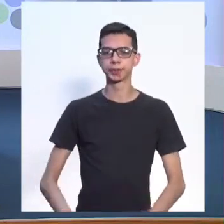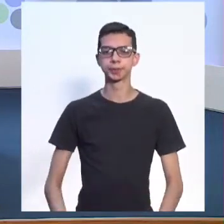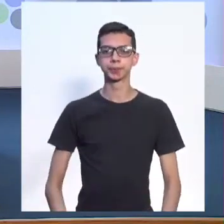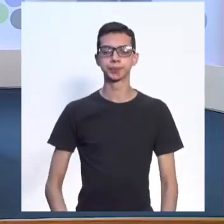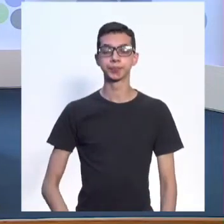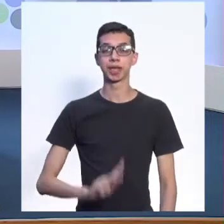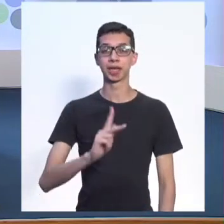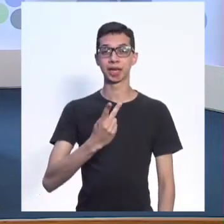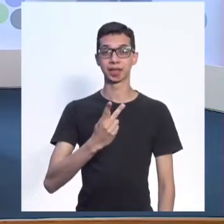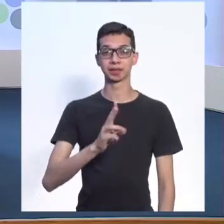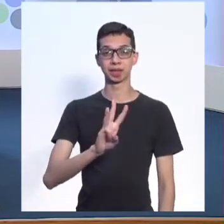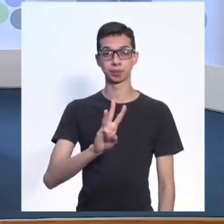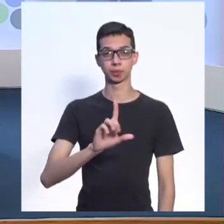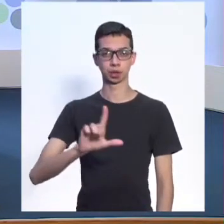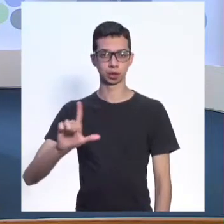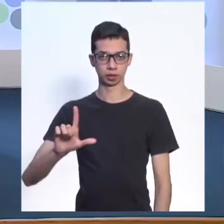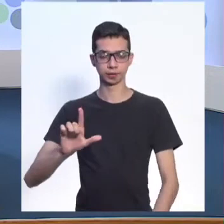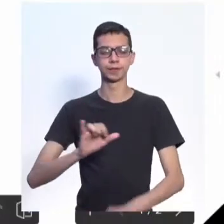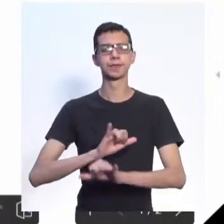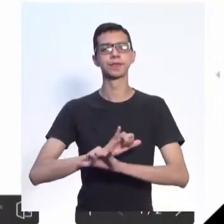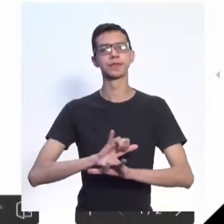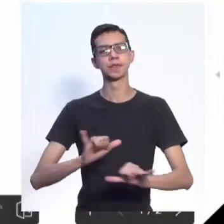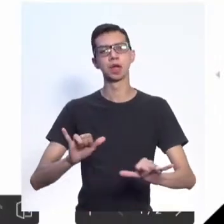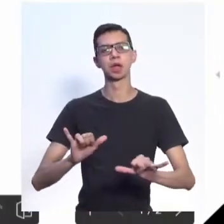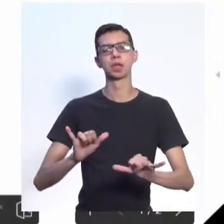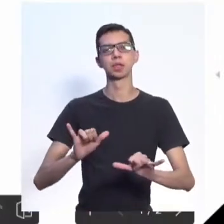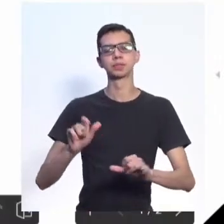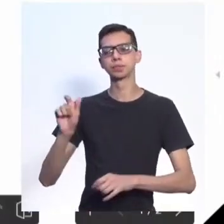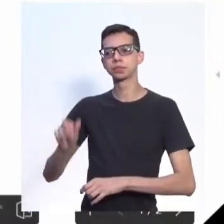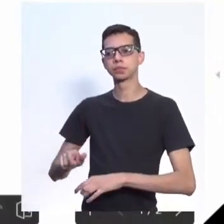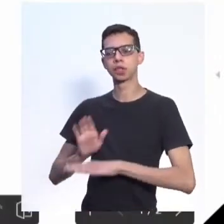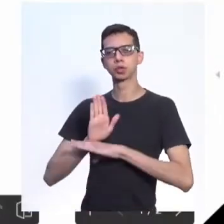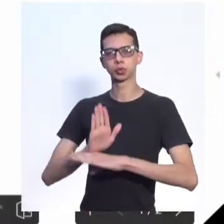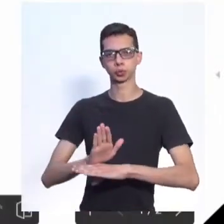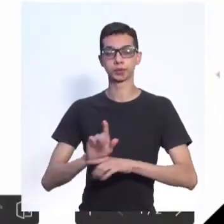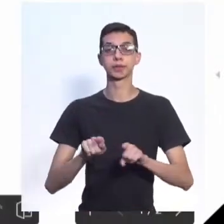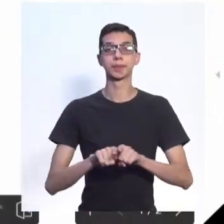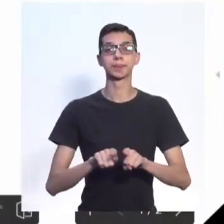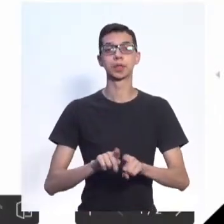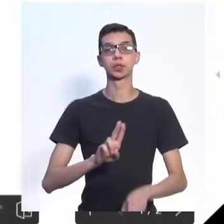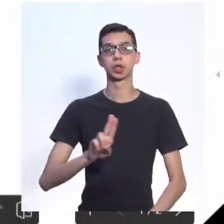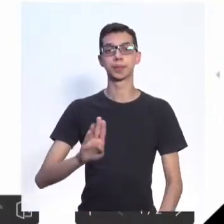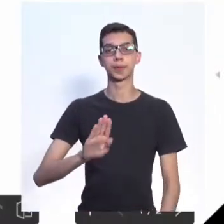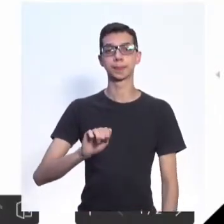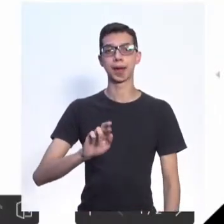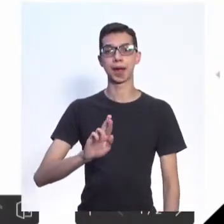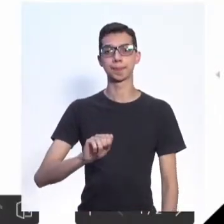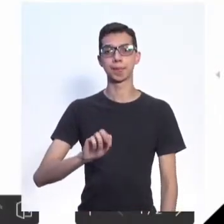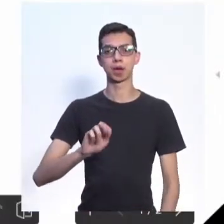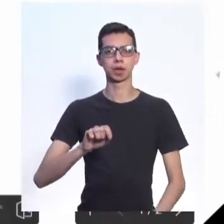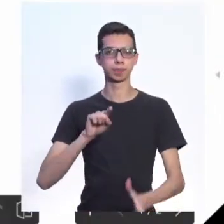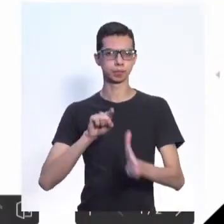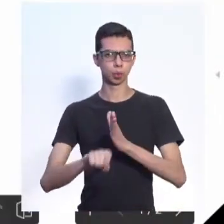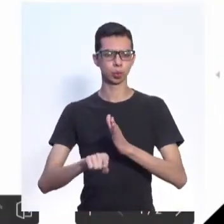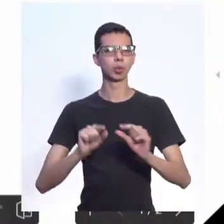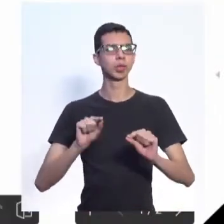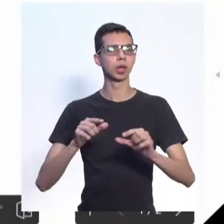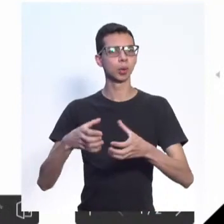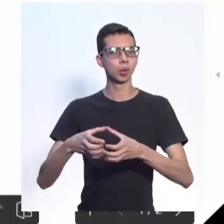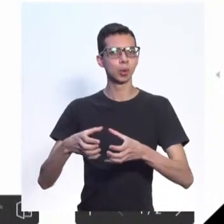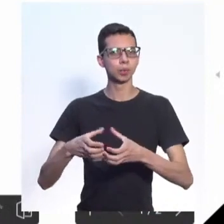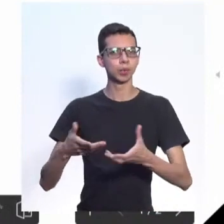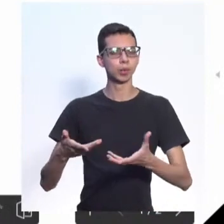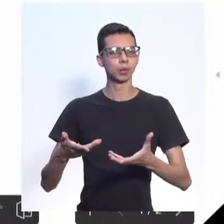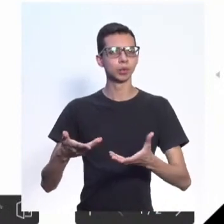HWLL falou que é um ajudante. A Bárbara perguntou, é uma equipe que está por trás?